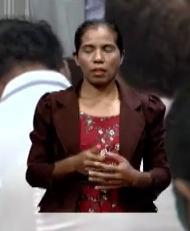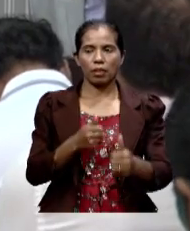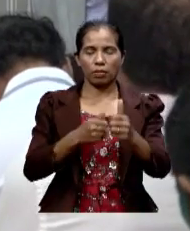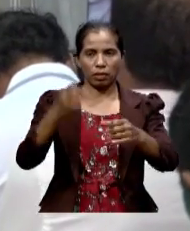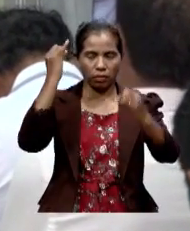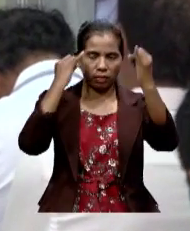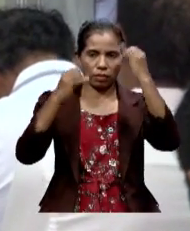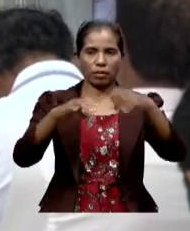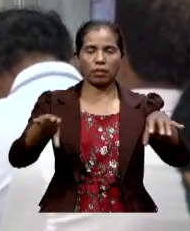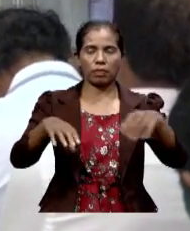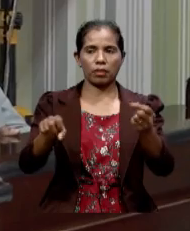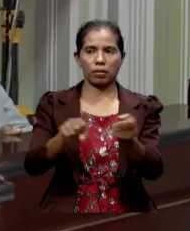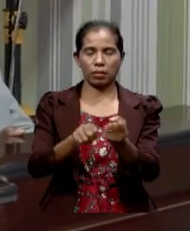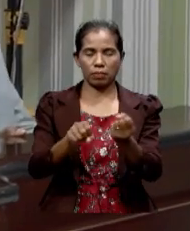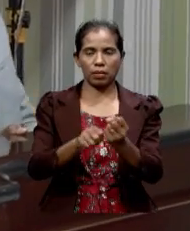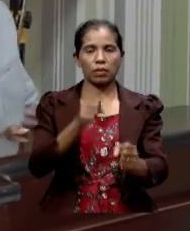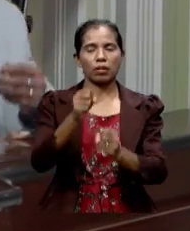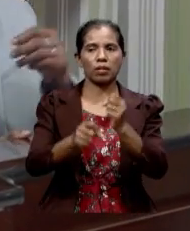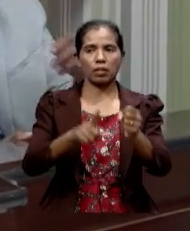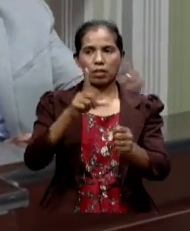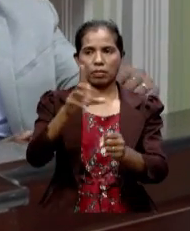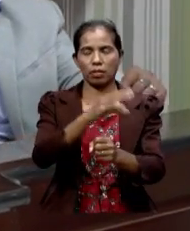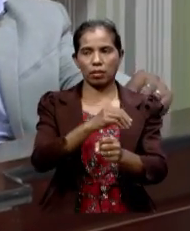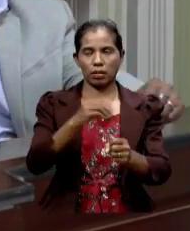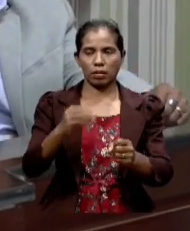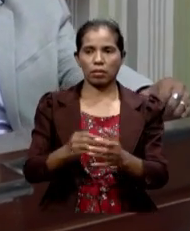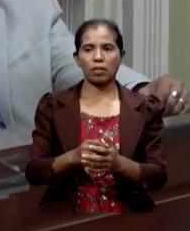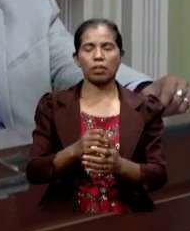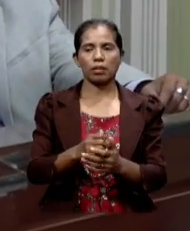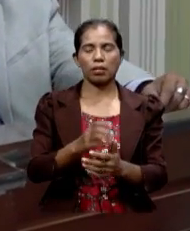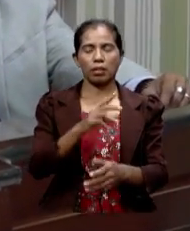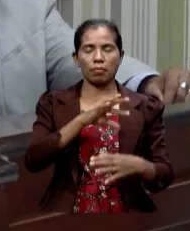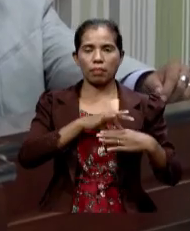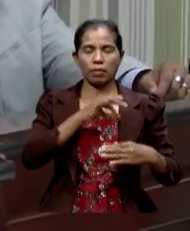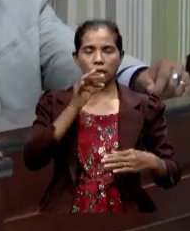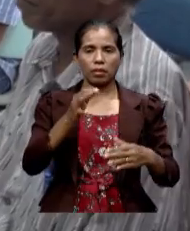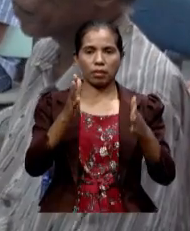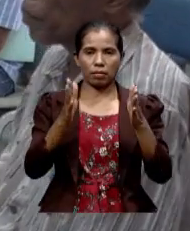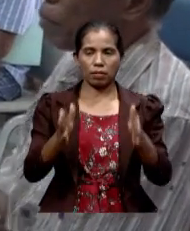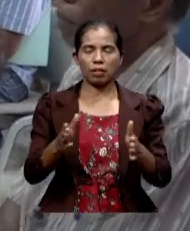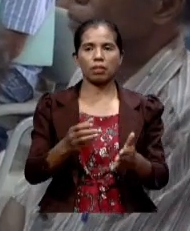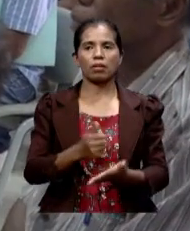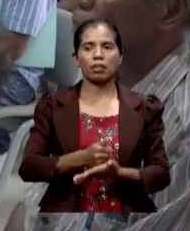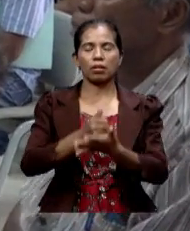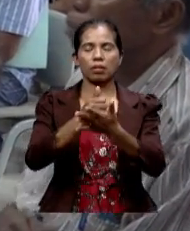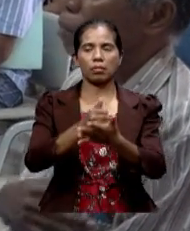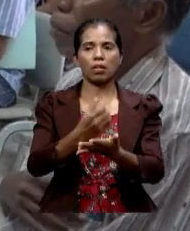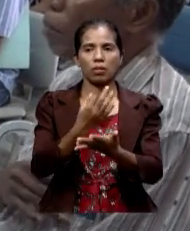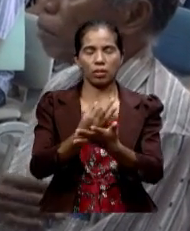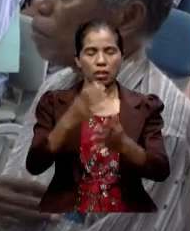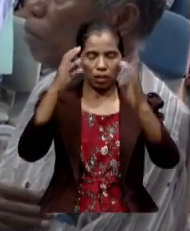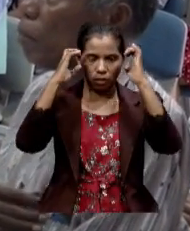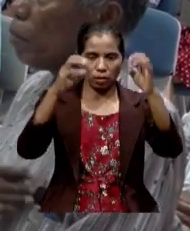informasaun husi Serviço Apoio Sociedade Civil no Auditoria Social, beneficiário nebe atu acesso ba subsídio educação,